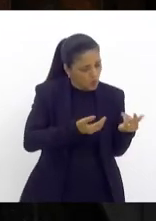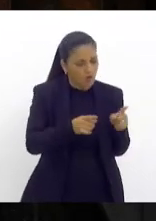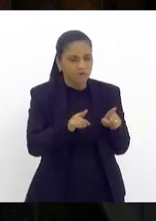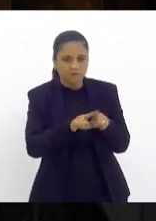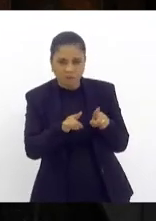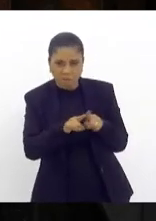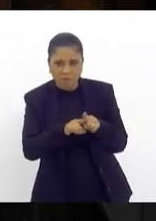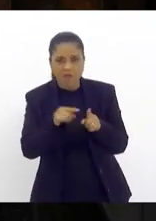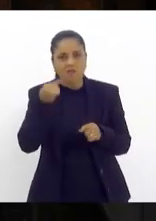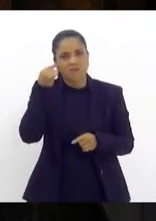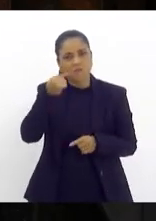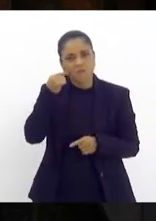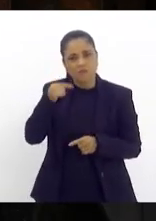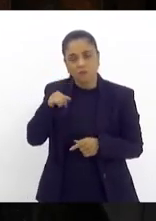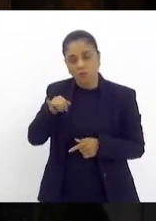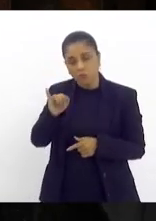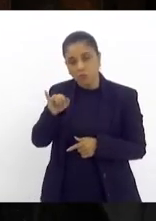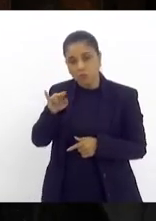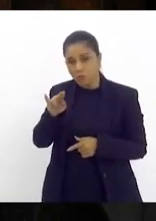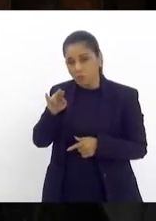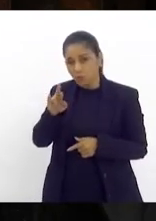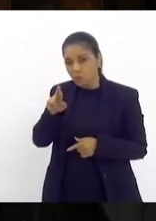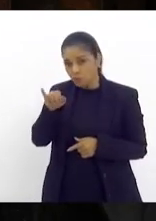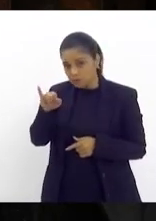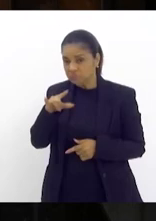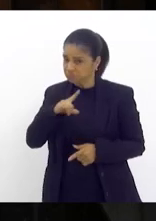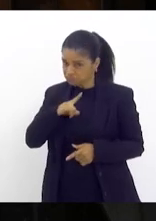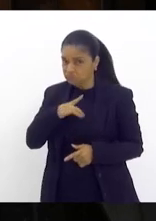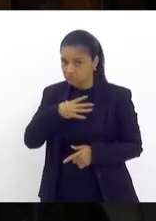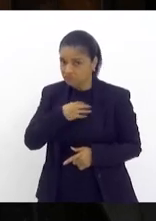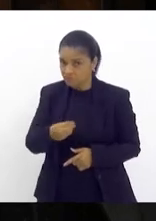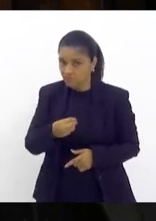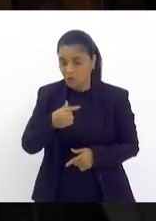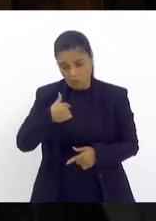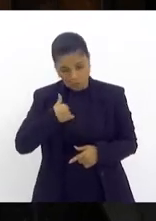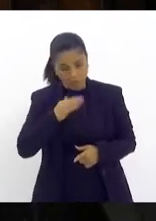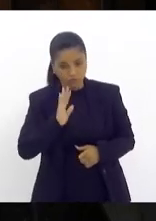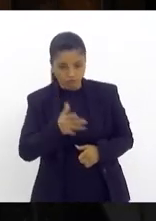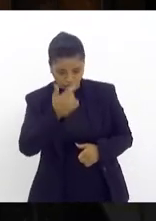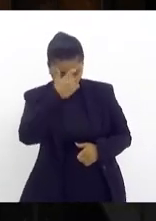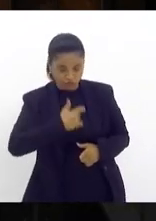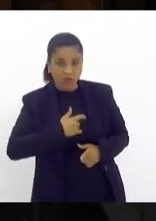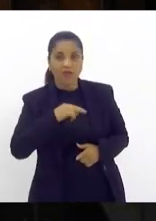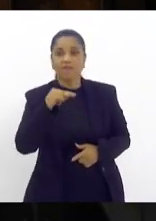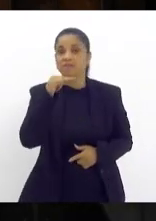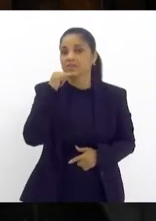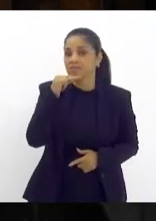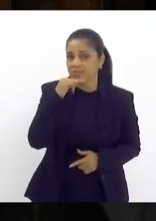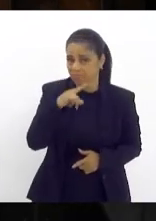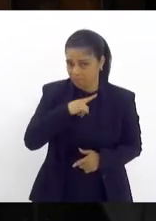aqui, tem filhos. Eu já tenho até netos.